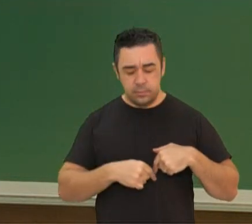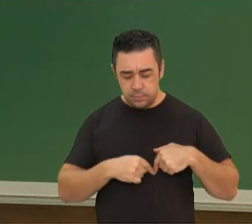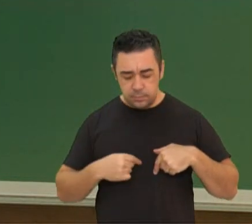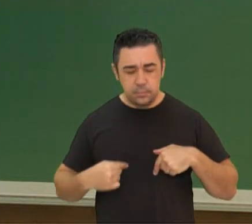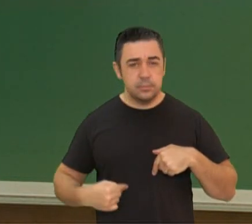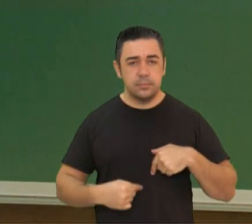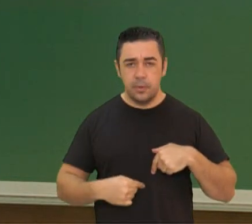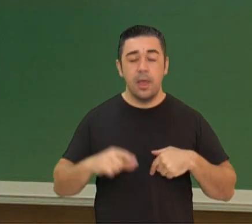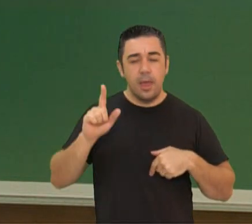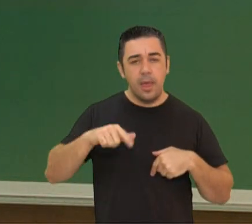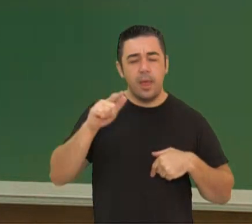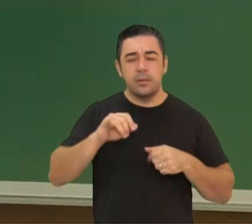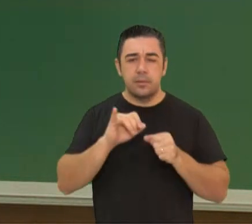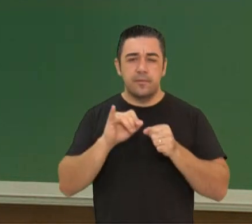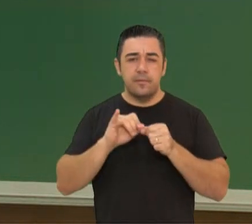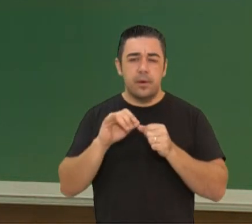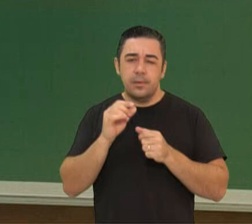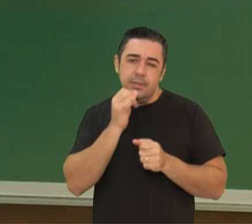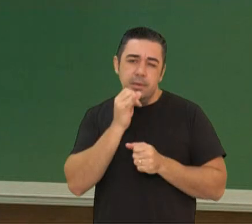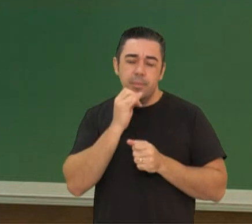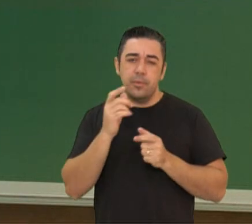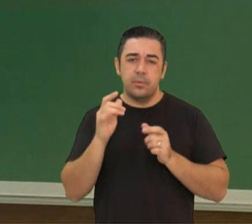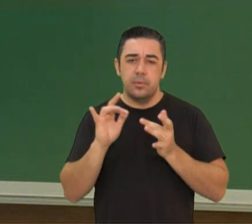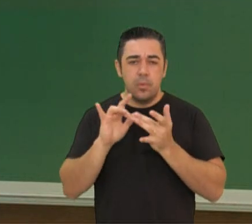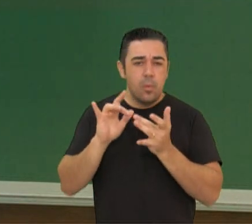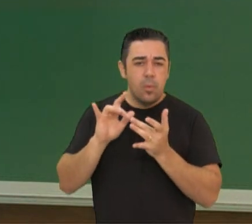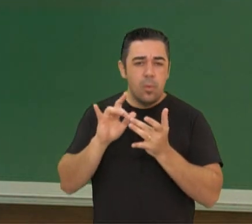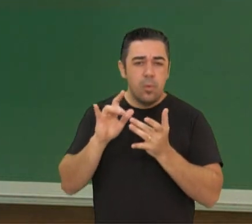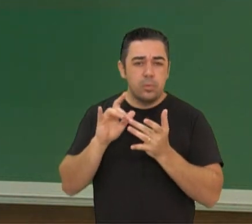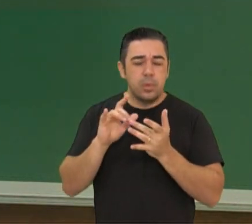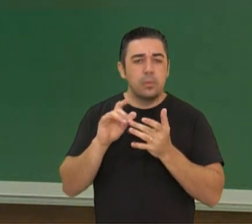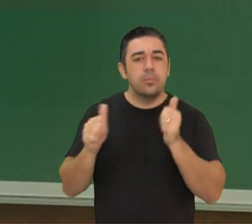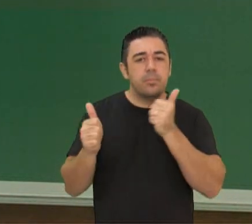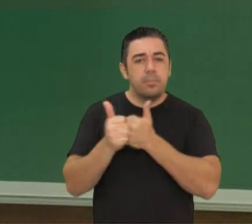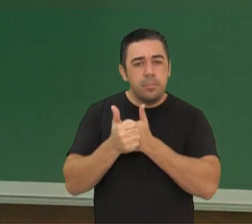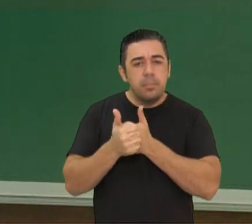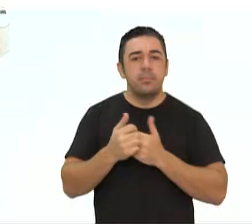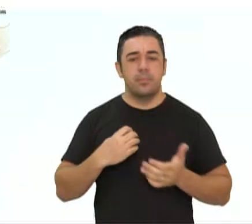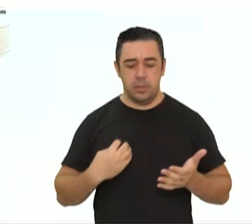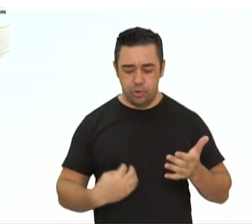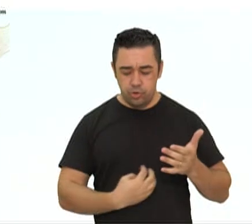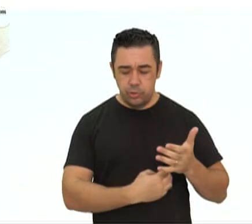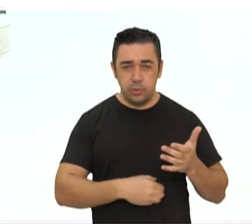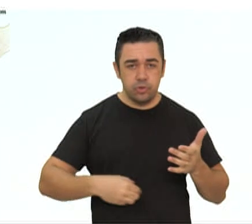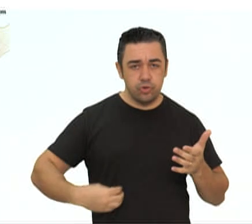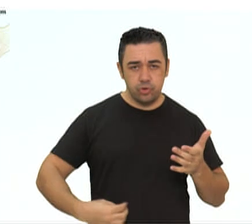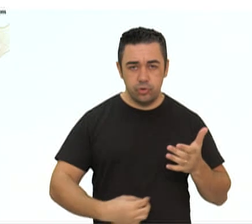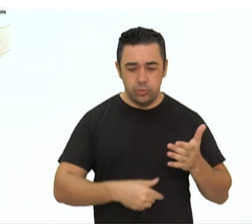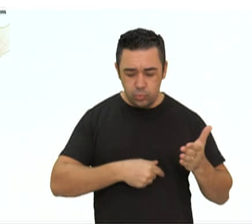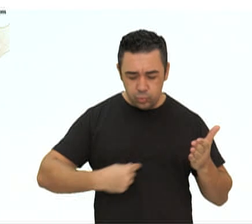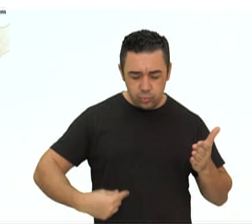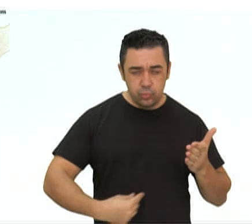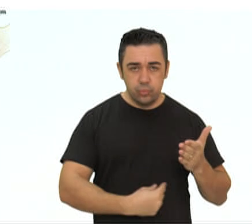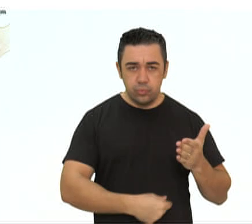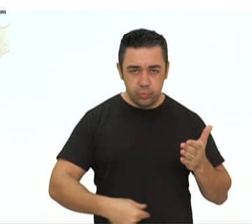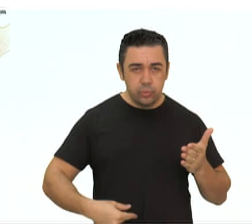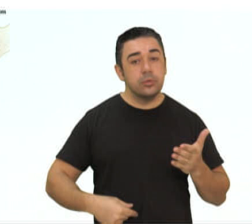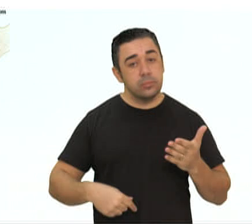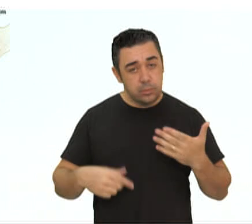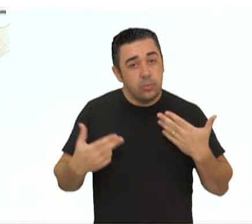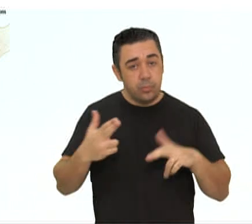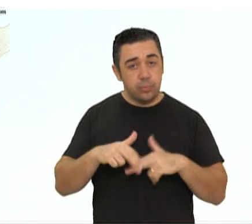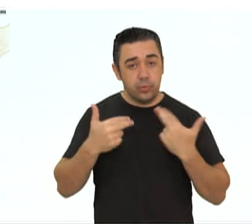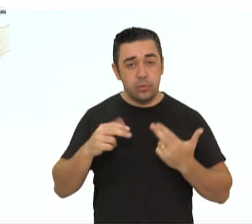essa vesícula se comunica com o intestino. Então é por isso que a bile vai ser lançada aí no duodeno,